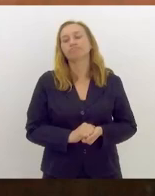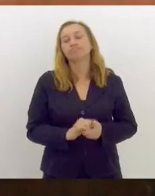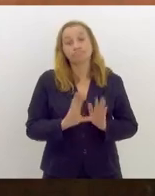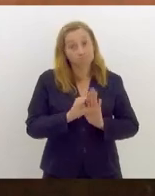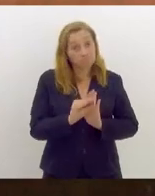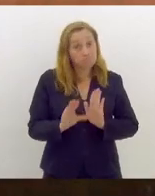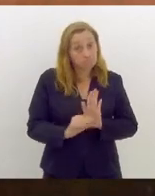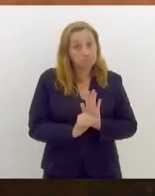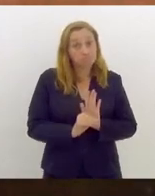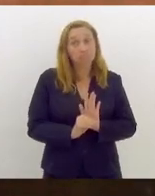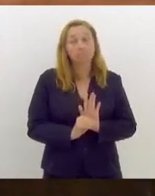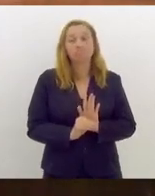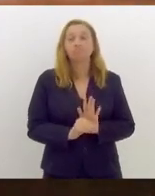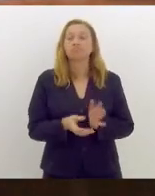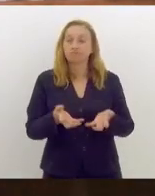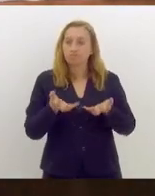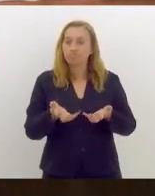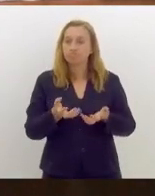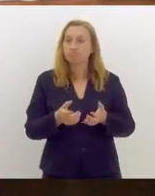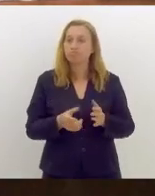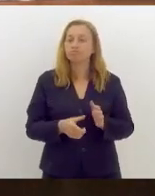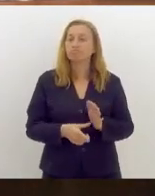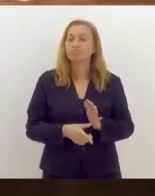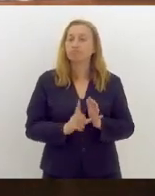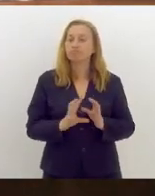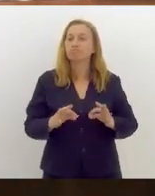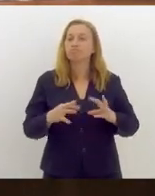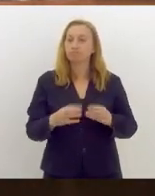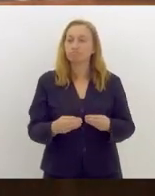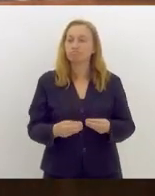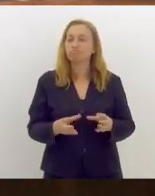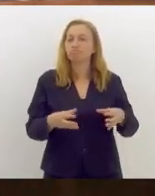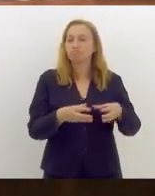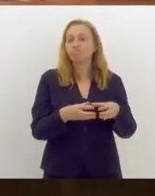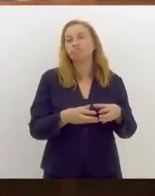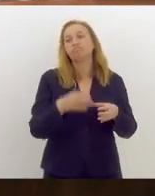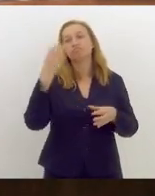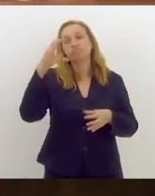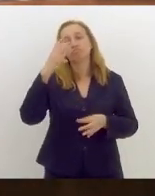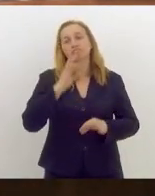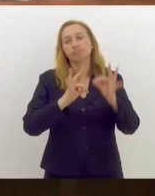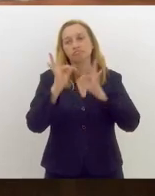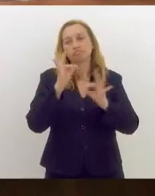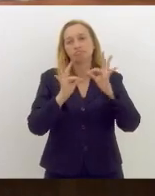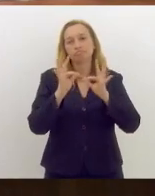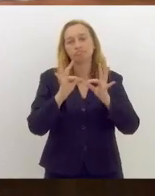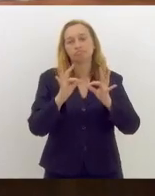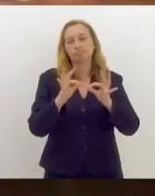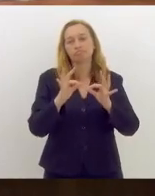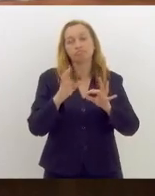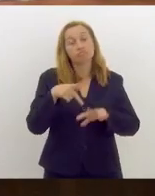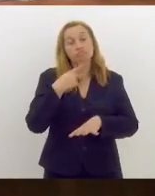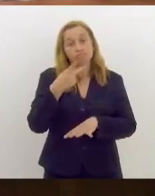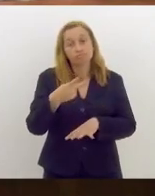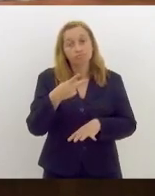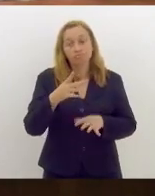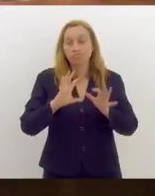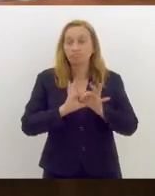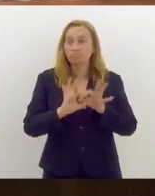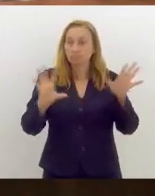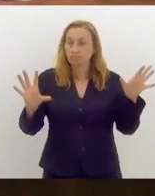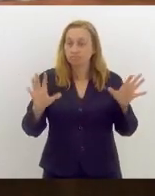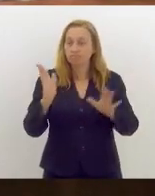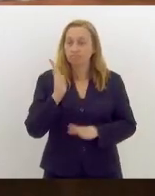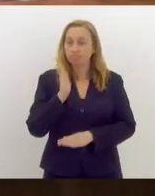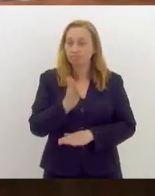conteúdo é quero Antes de emitir o parecer pela comissão de ciência e tecnologia ressaltar que a democracia